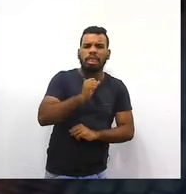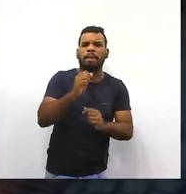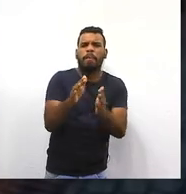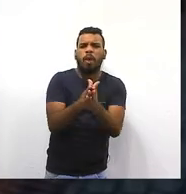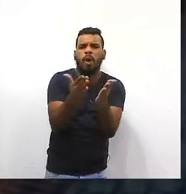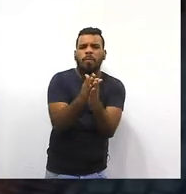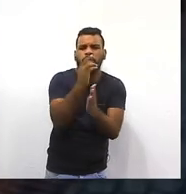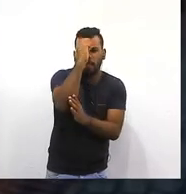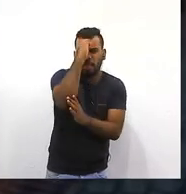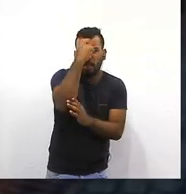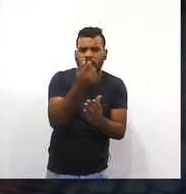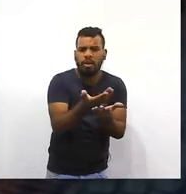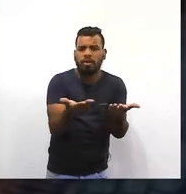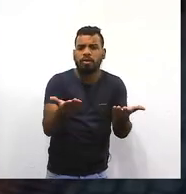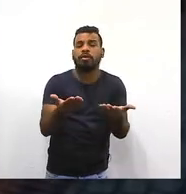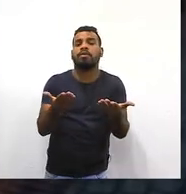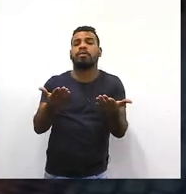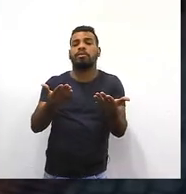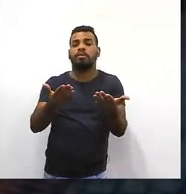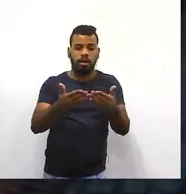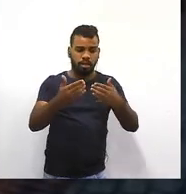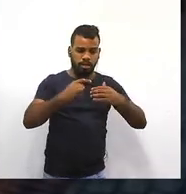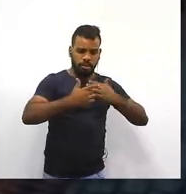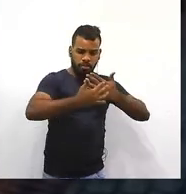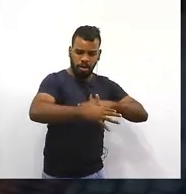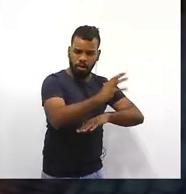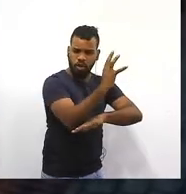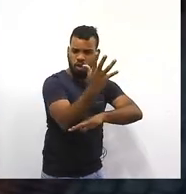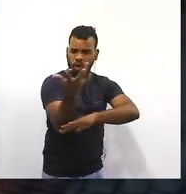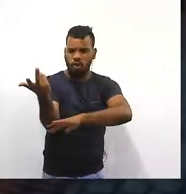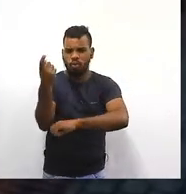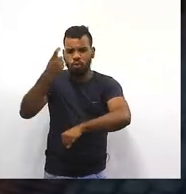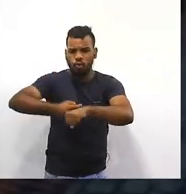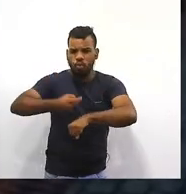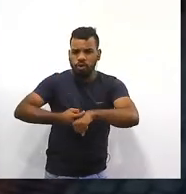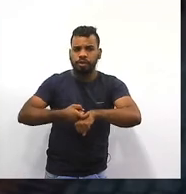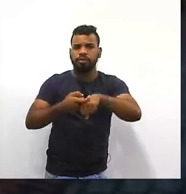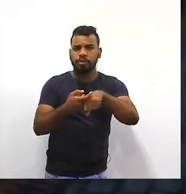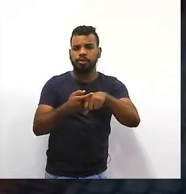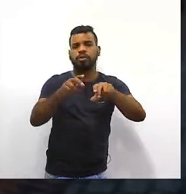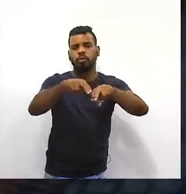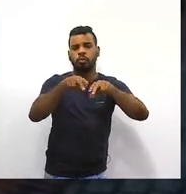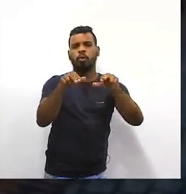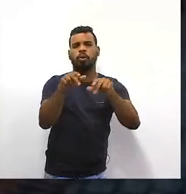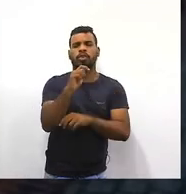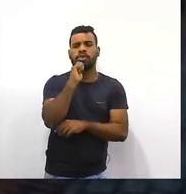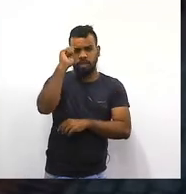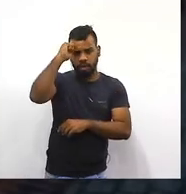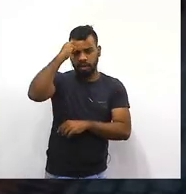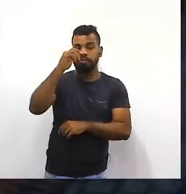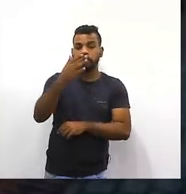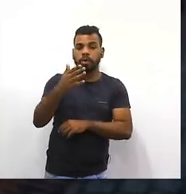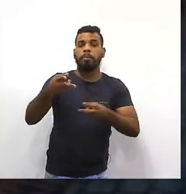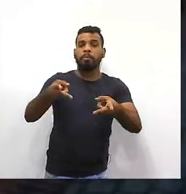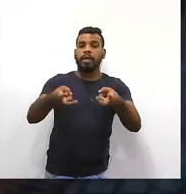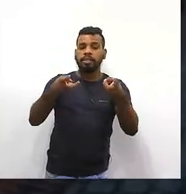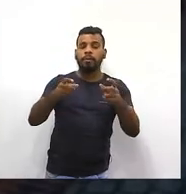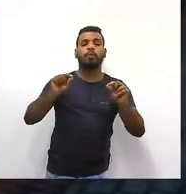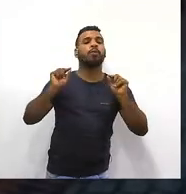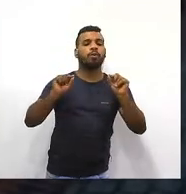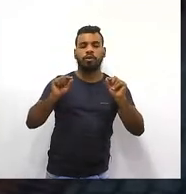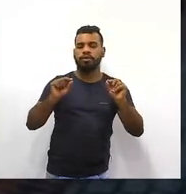mendigos negros. Abre-se em mangue de folhas duras e crespas, como negro. Então a gente percebe mais uma vez,